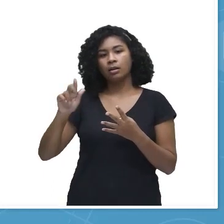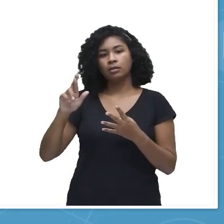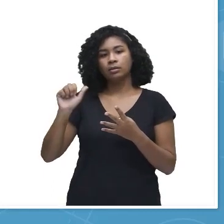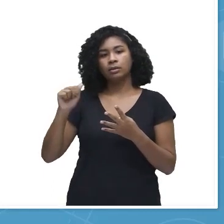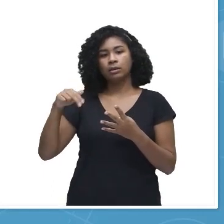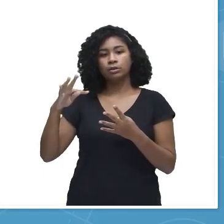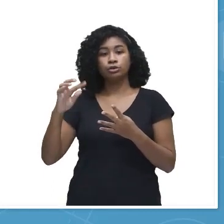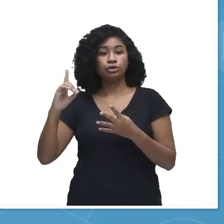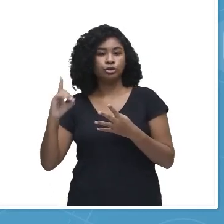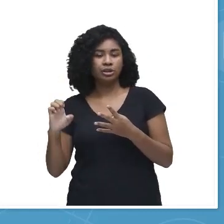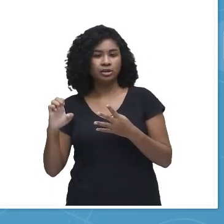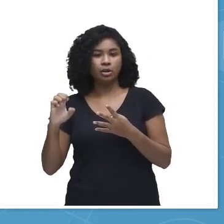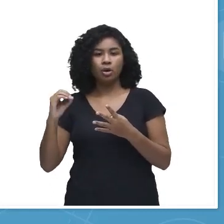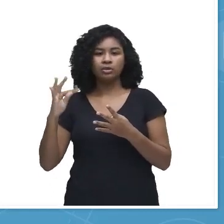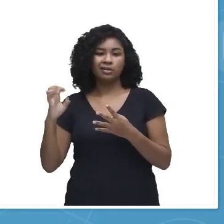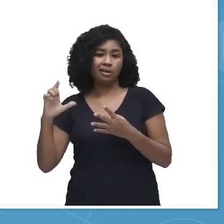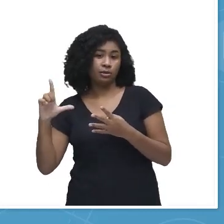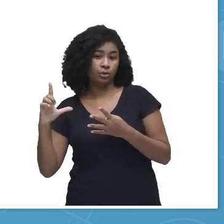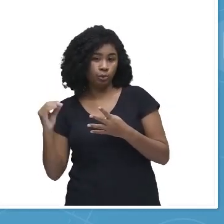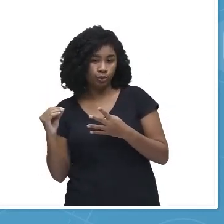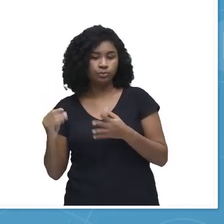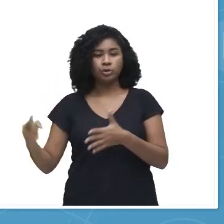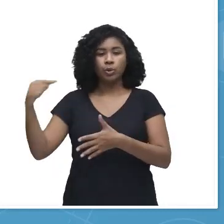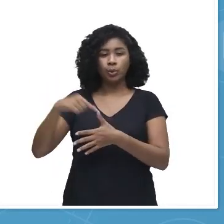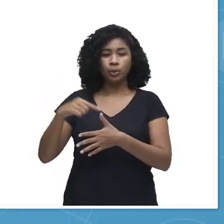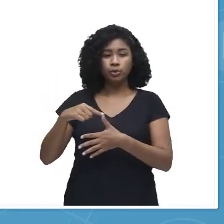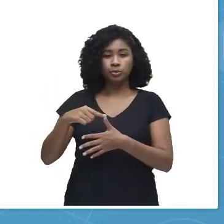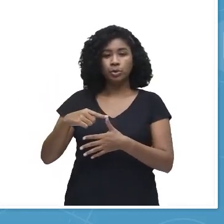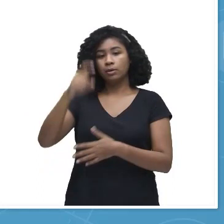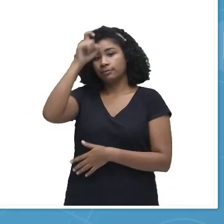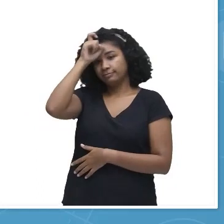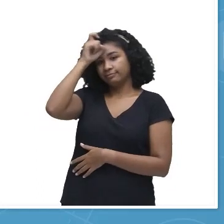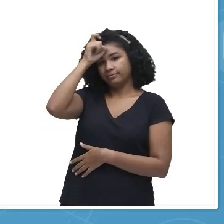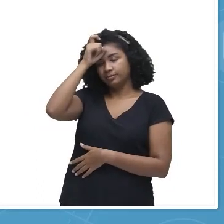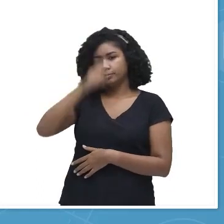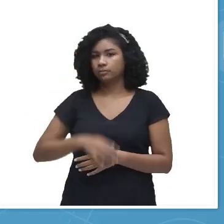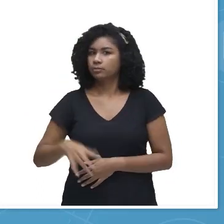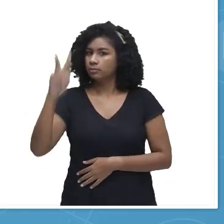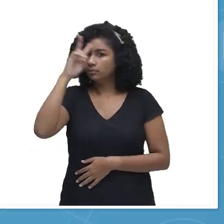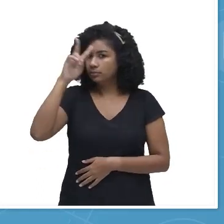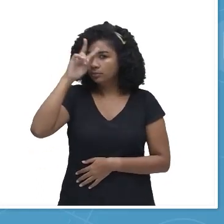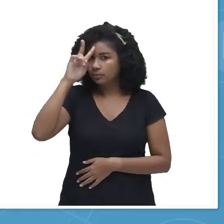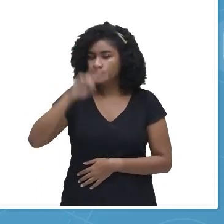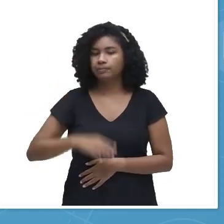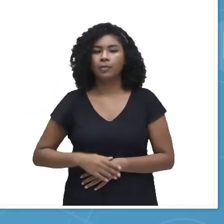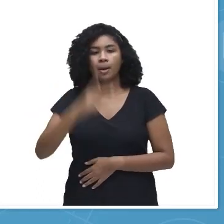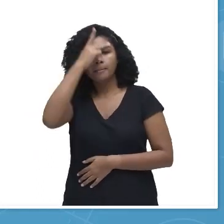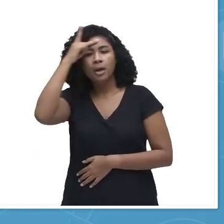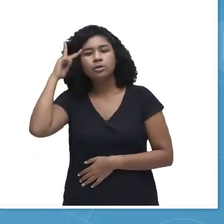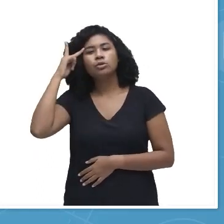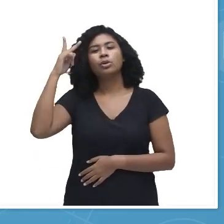Zumbi dos Palmares. Lembrando que a pergunta é, gente, sobre representantes afrodescendentes, referências